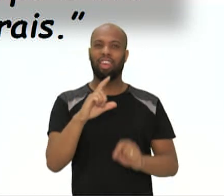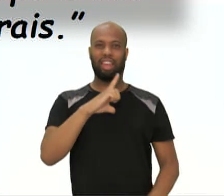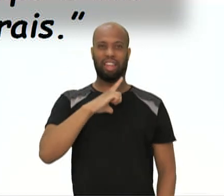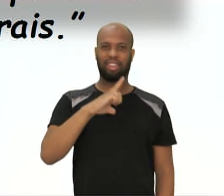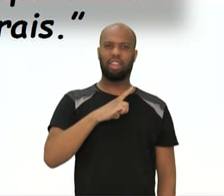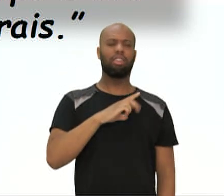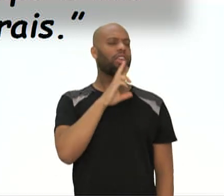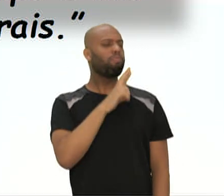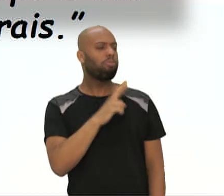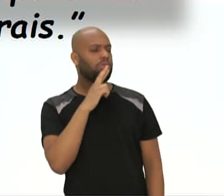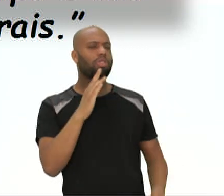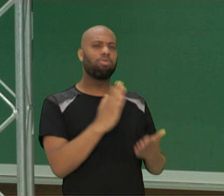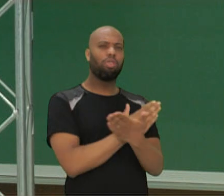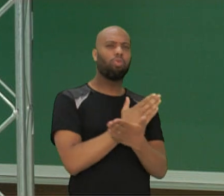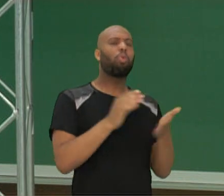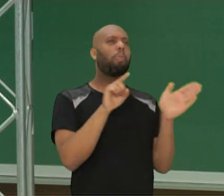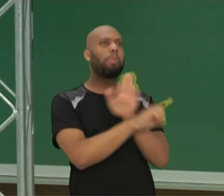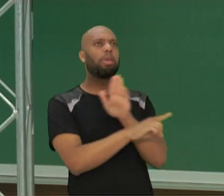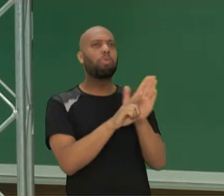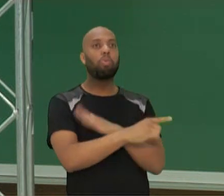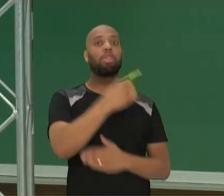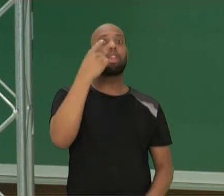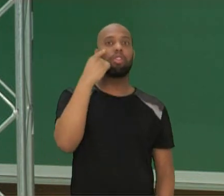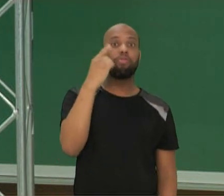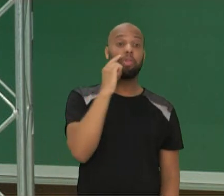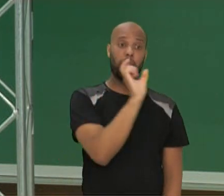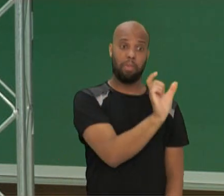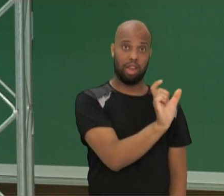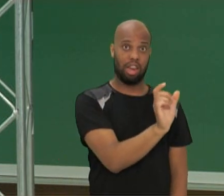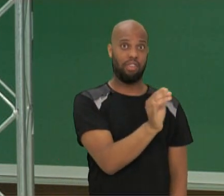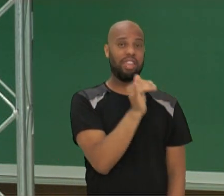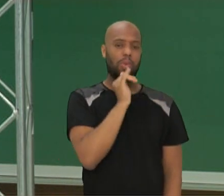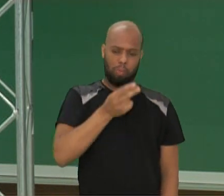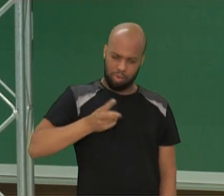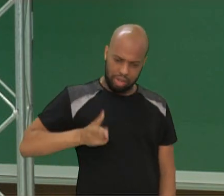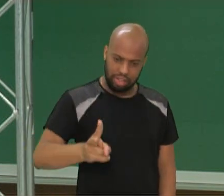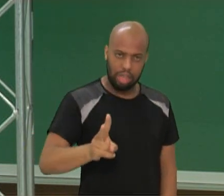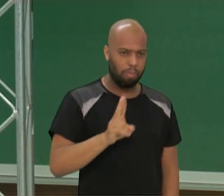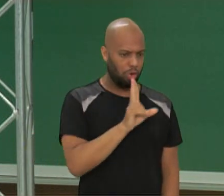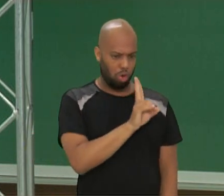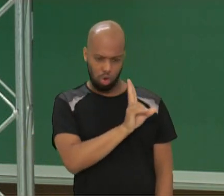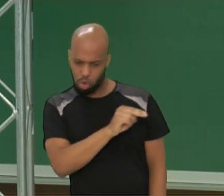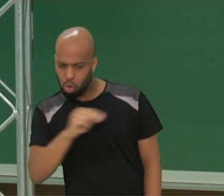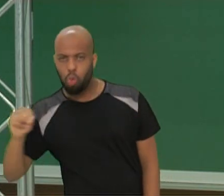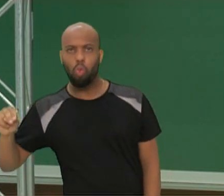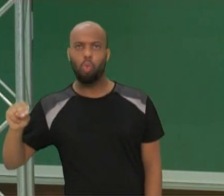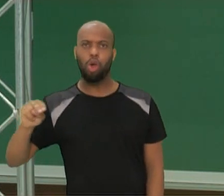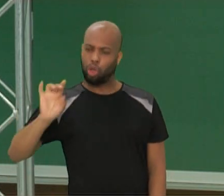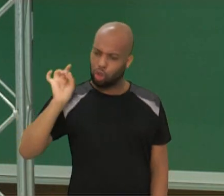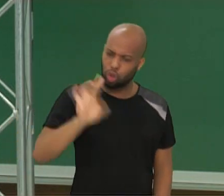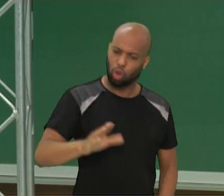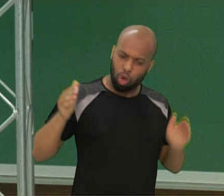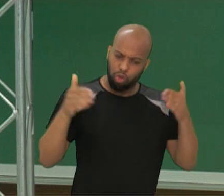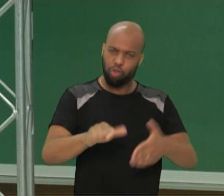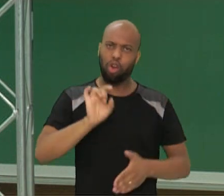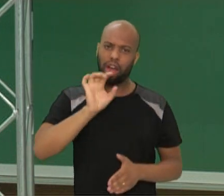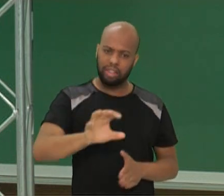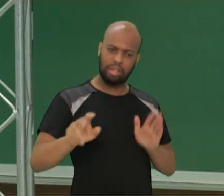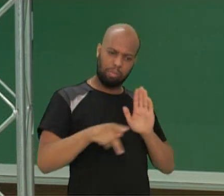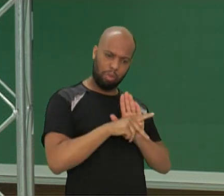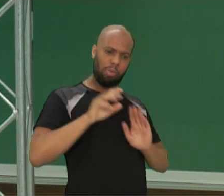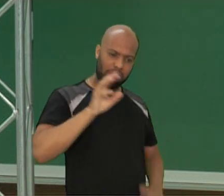estiver resolvendo algum exercício e você encontrar palavras como sempre, nunca, exclusivamente,